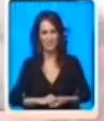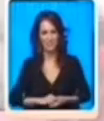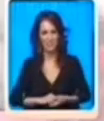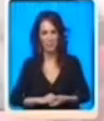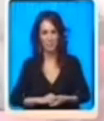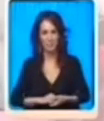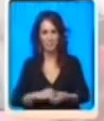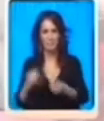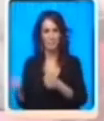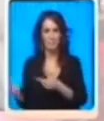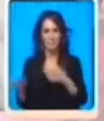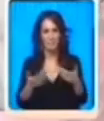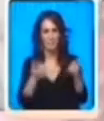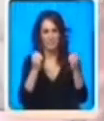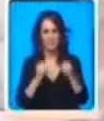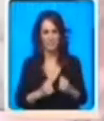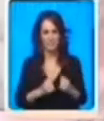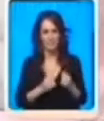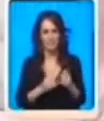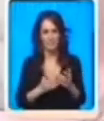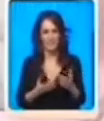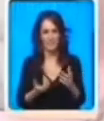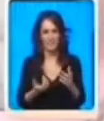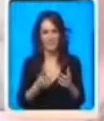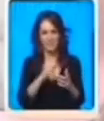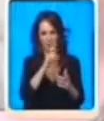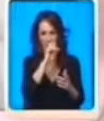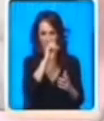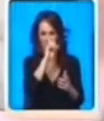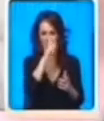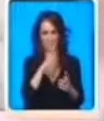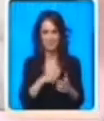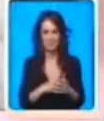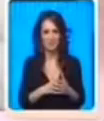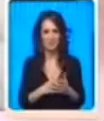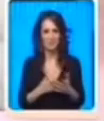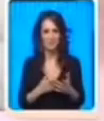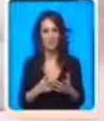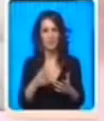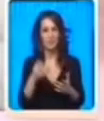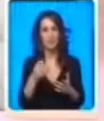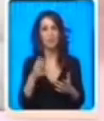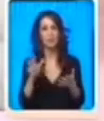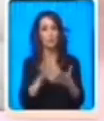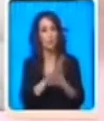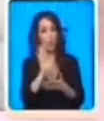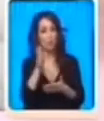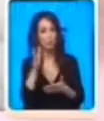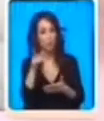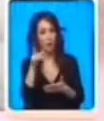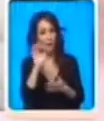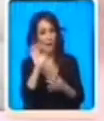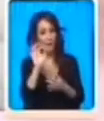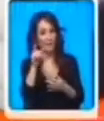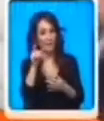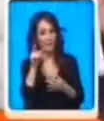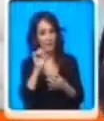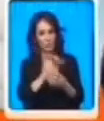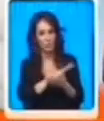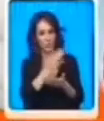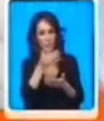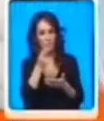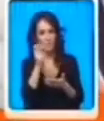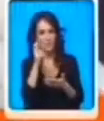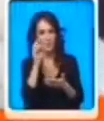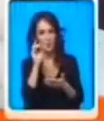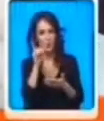Que linda! Vai se sentar aqui um bocadinho ao pé da Maria Gabriela. Eu vou só ver se porventura o Pedro Carvalho já está pronto para nos dar os destaques